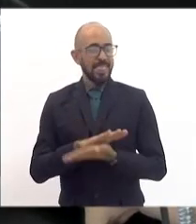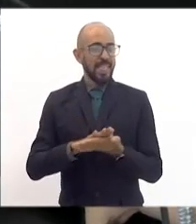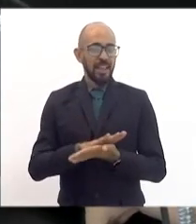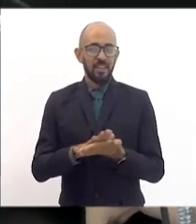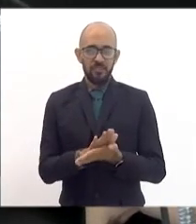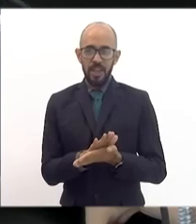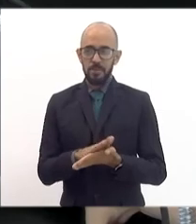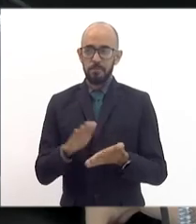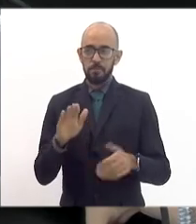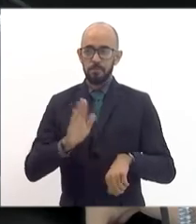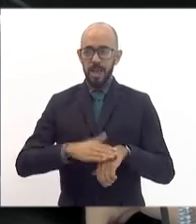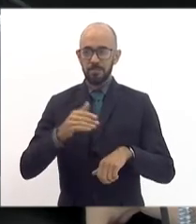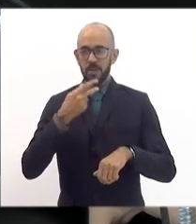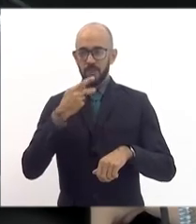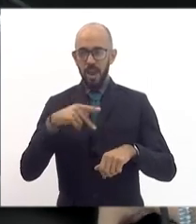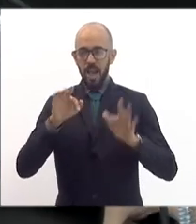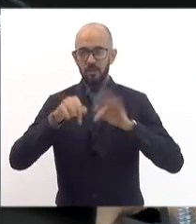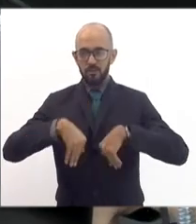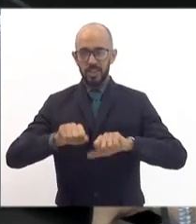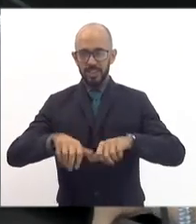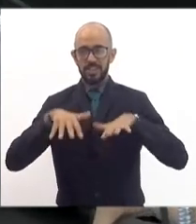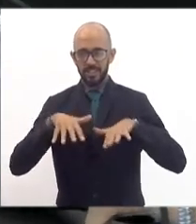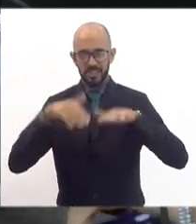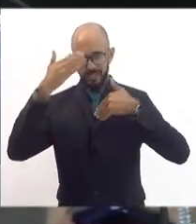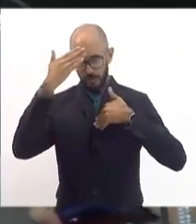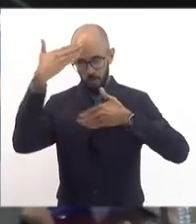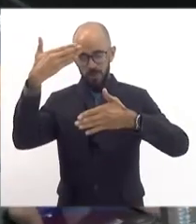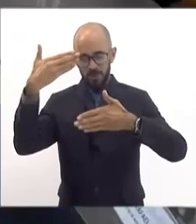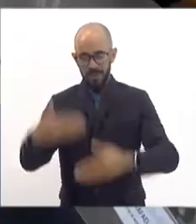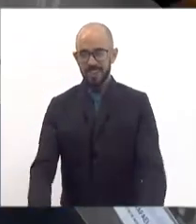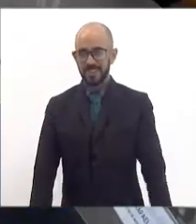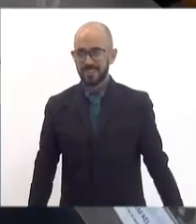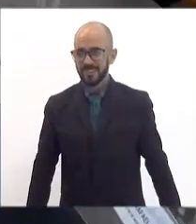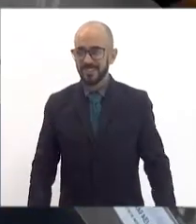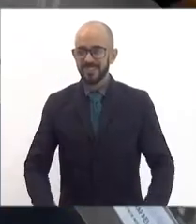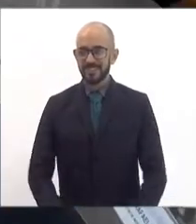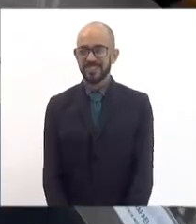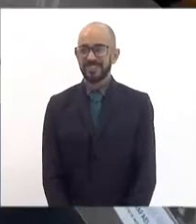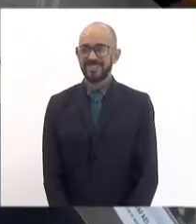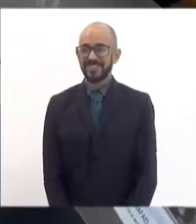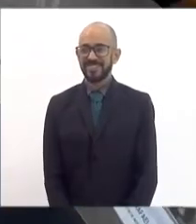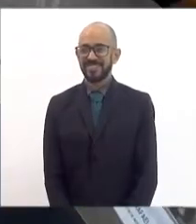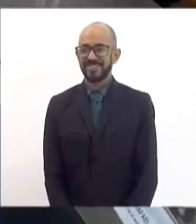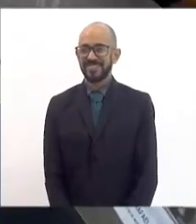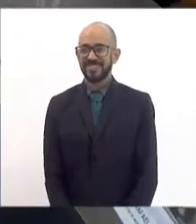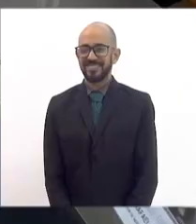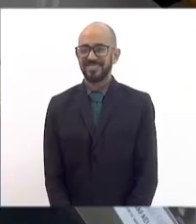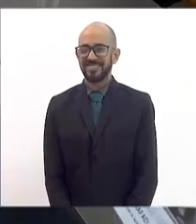declaro encerrada a presente sessão. Muito obrigado. Lastimo.